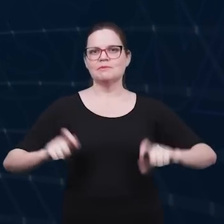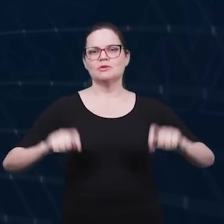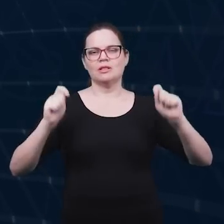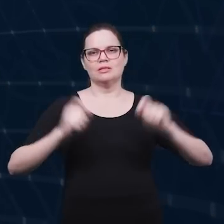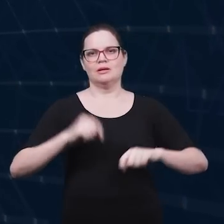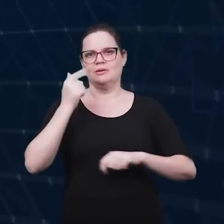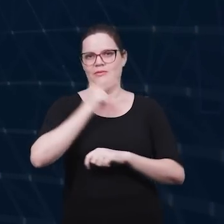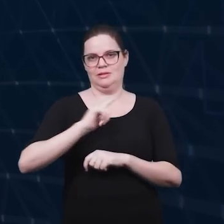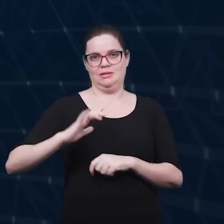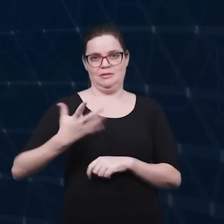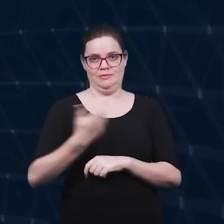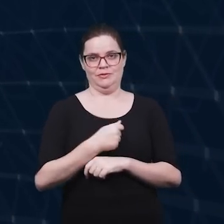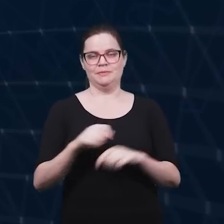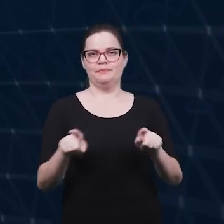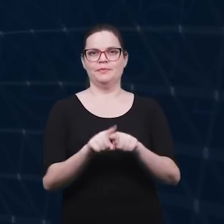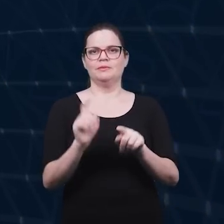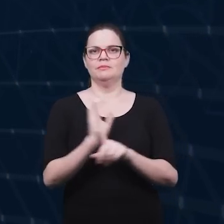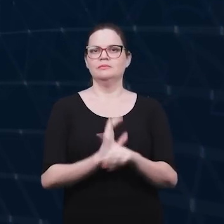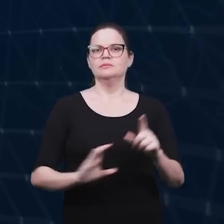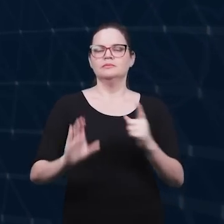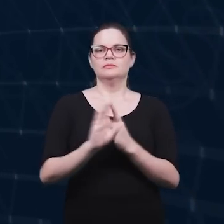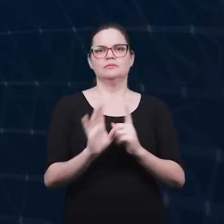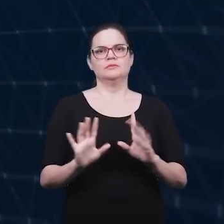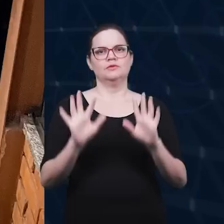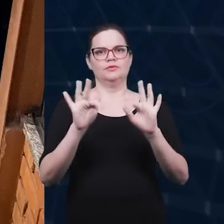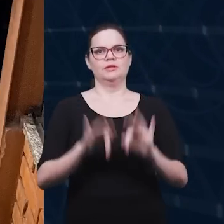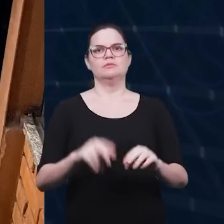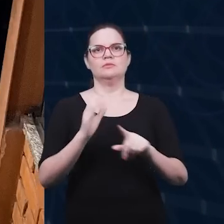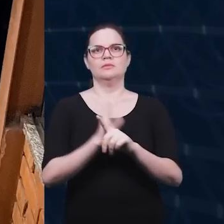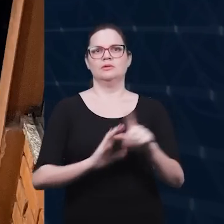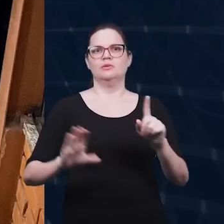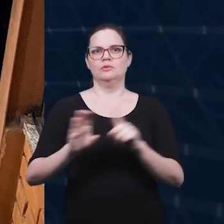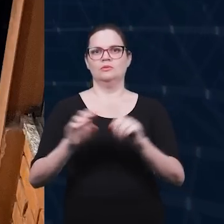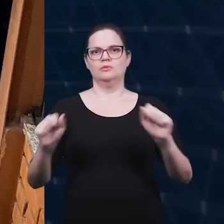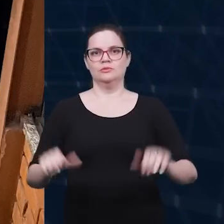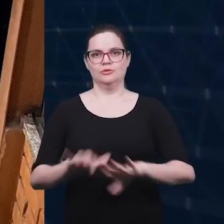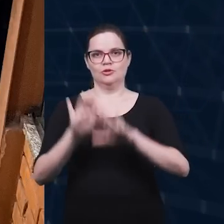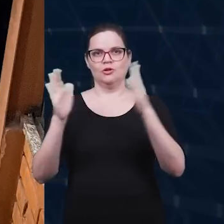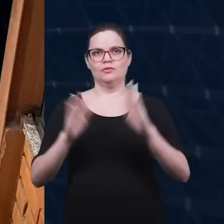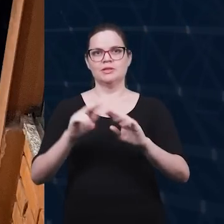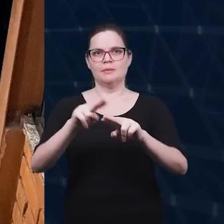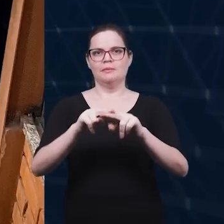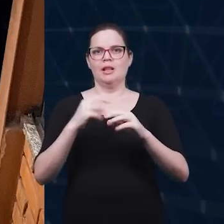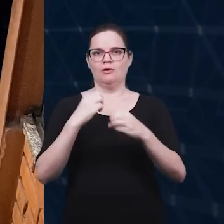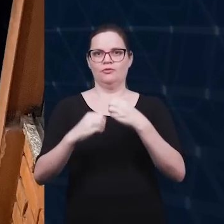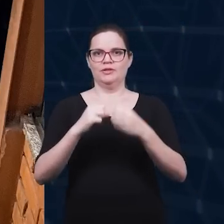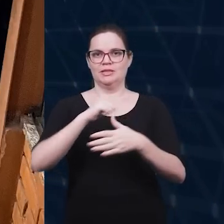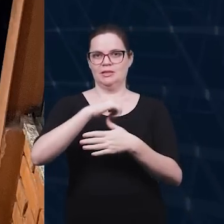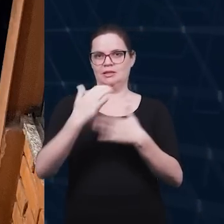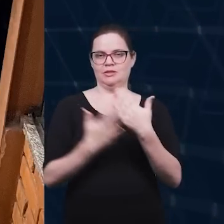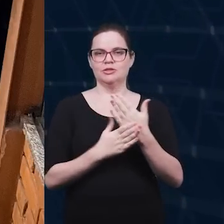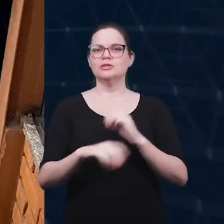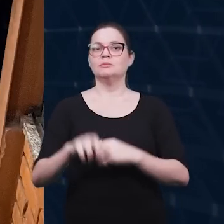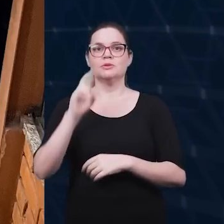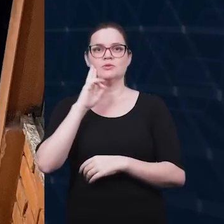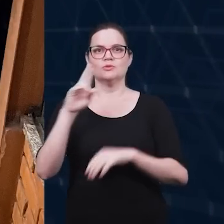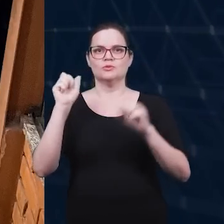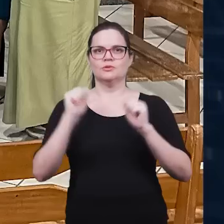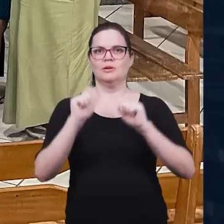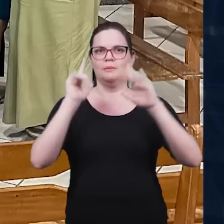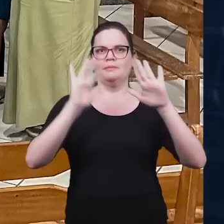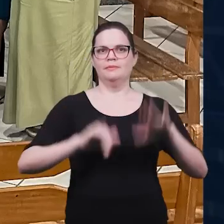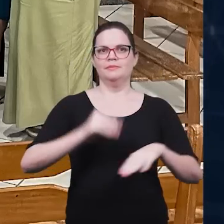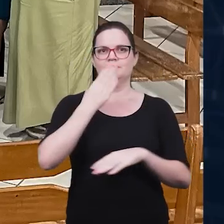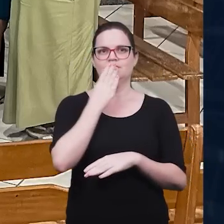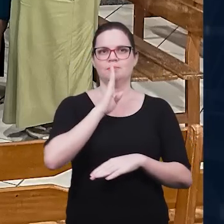matéria com o culto de glorificação pelo encerramento do primeiro módulo da oficina de Libras do Polo Santa Lúcia. O Senhor fez promessas